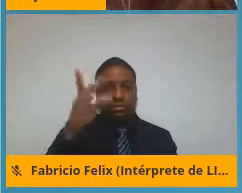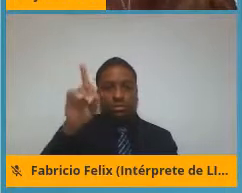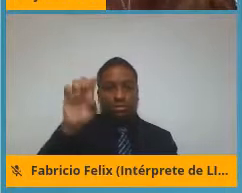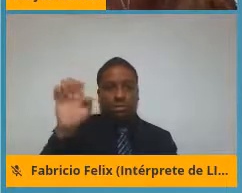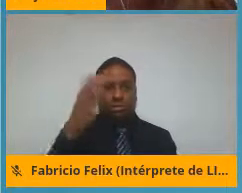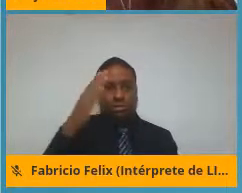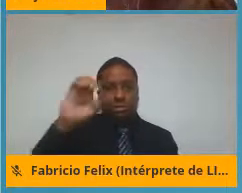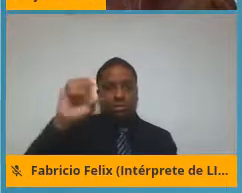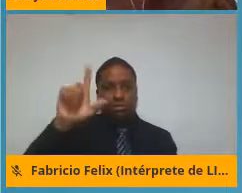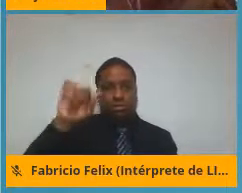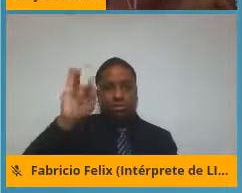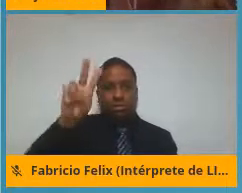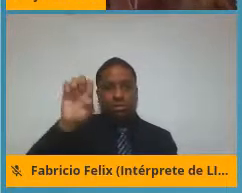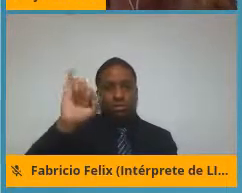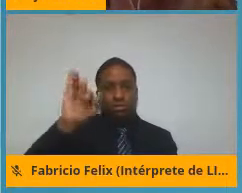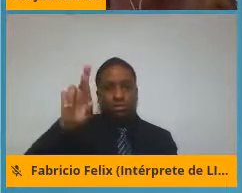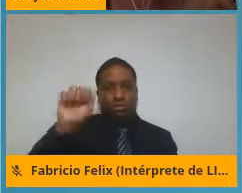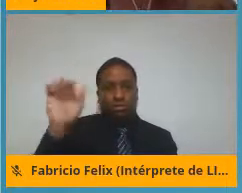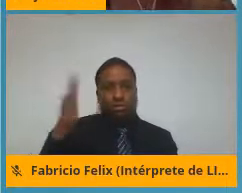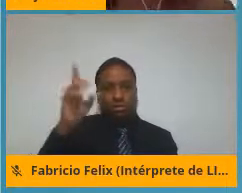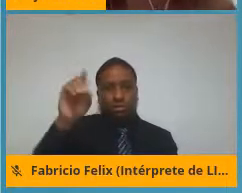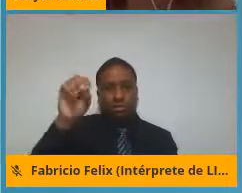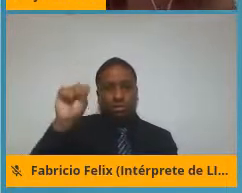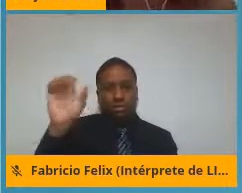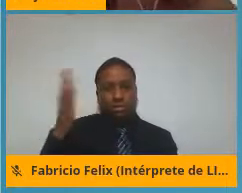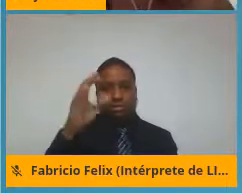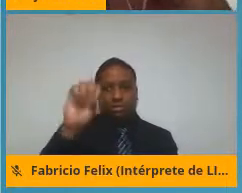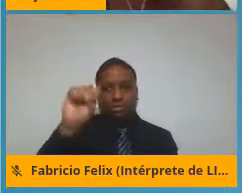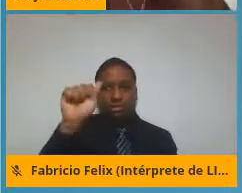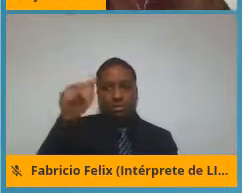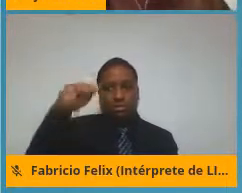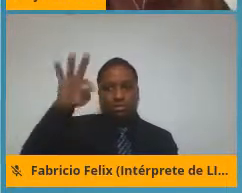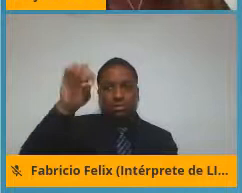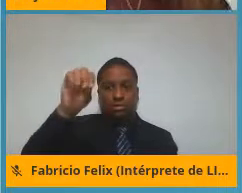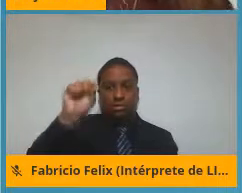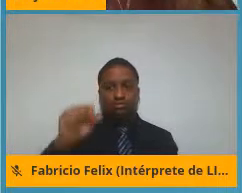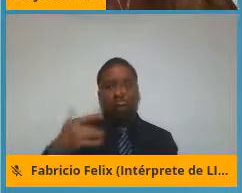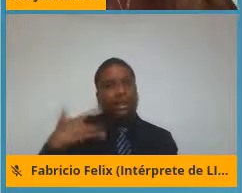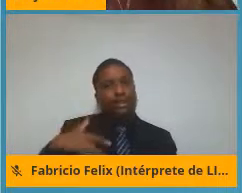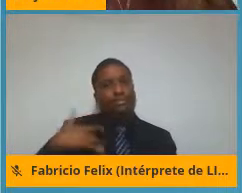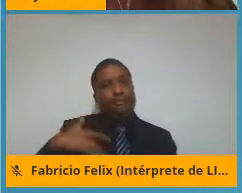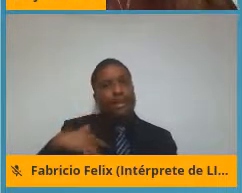Muito bem. Pena que não pode aglomerar, eu não posso me convidar, Ismaí.